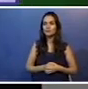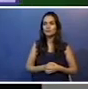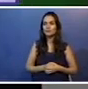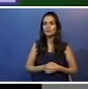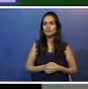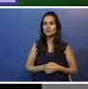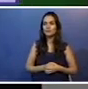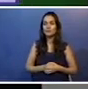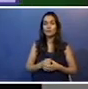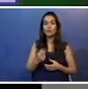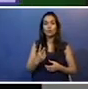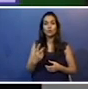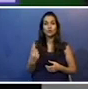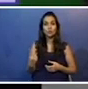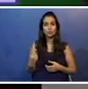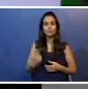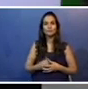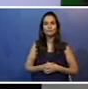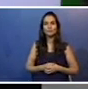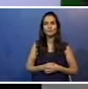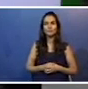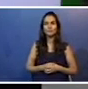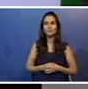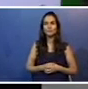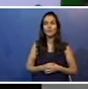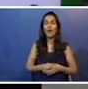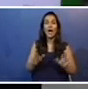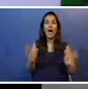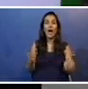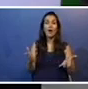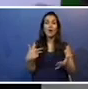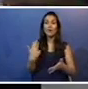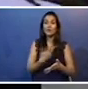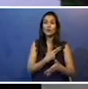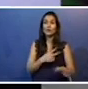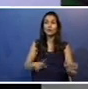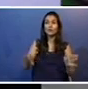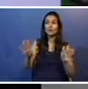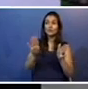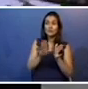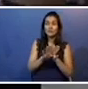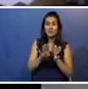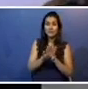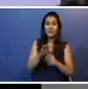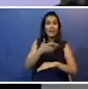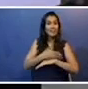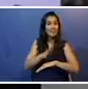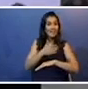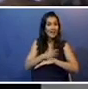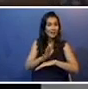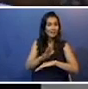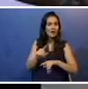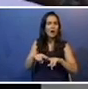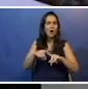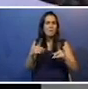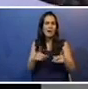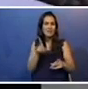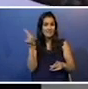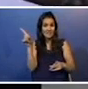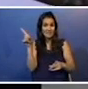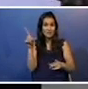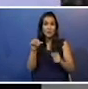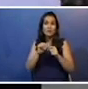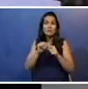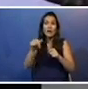21. Olha que facinho. E agora nós chegamos na tarefa, mas nós vamos resolver